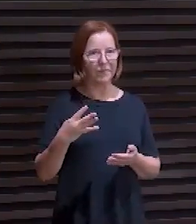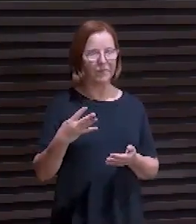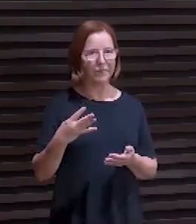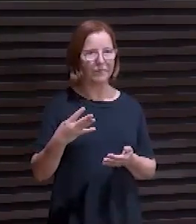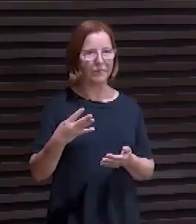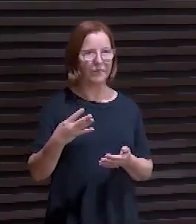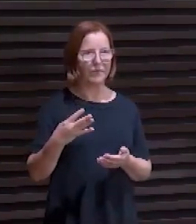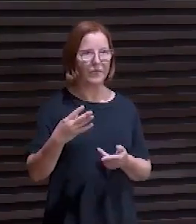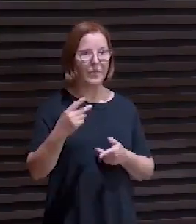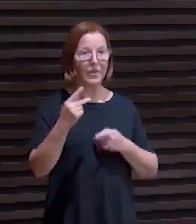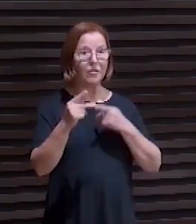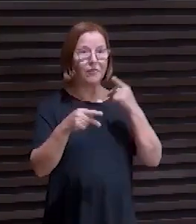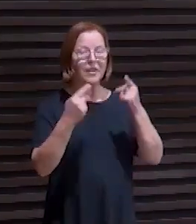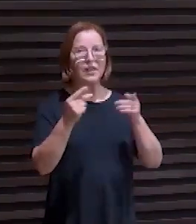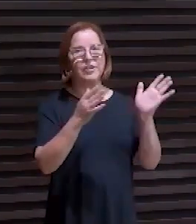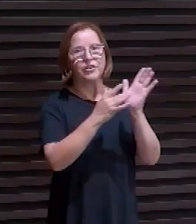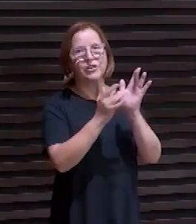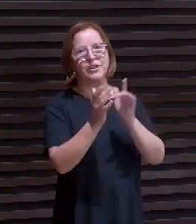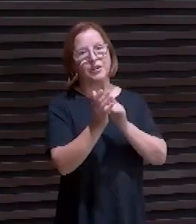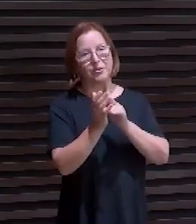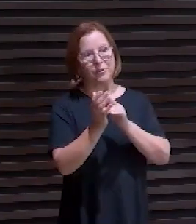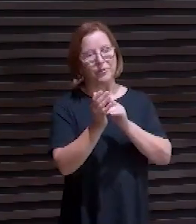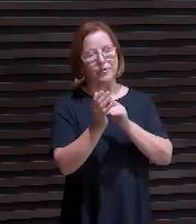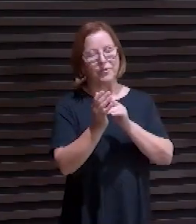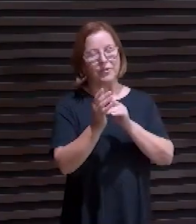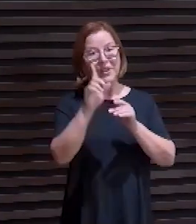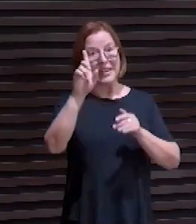ele fala de Jesus como Filho de Deus.